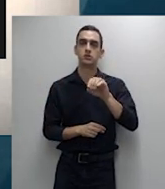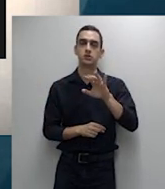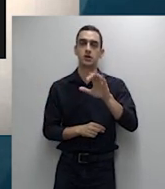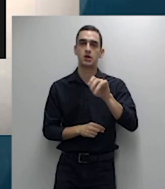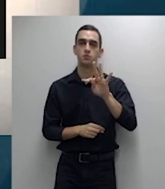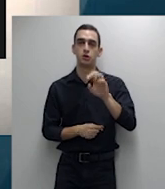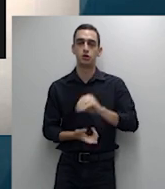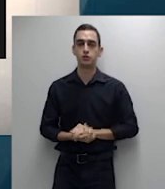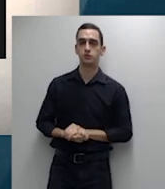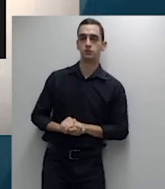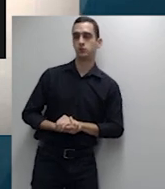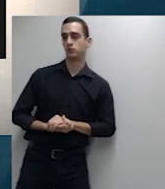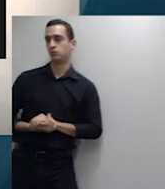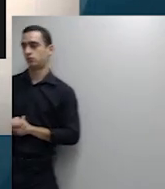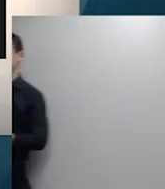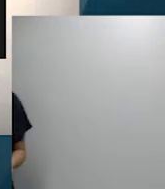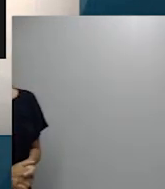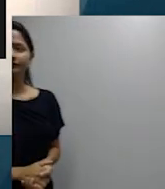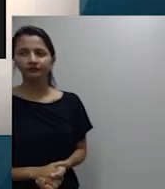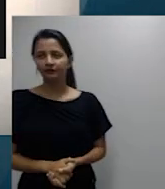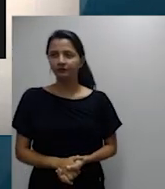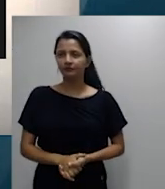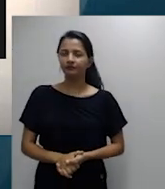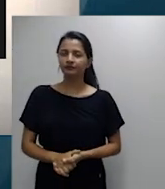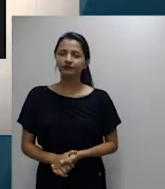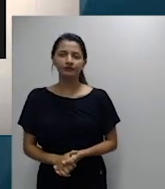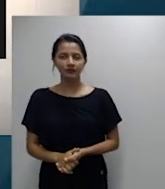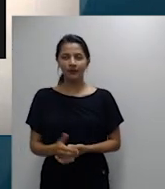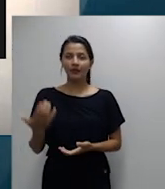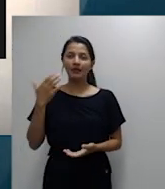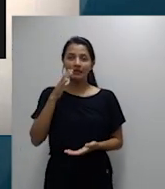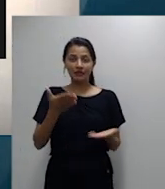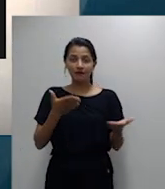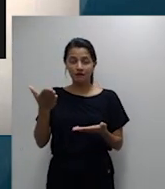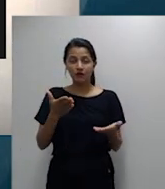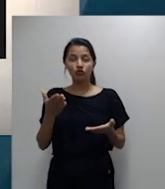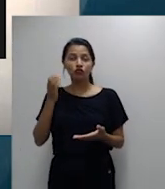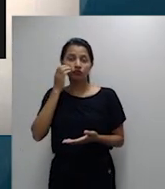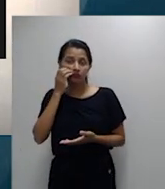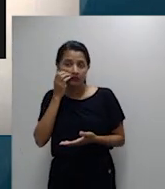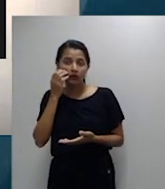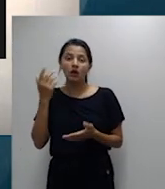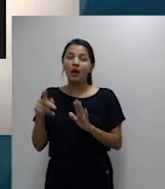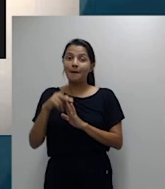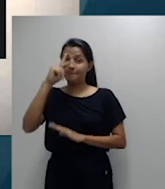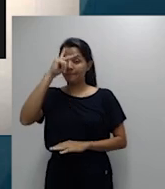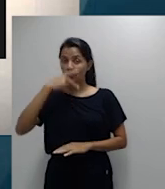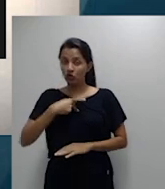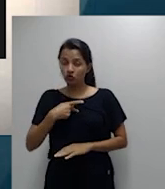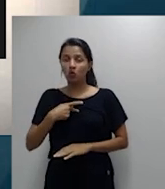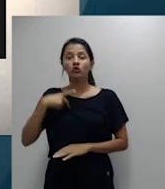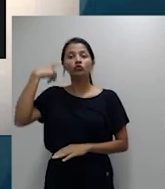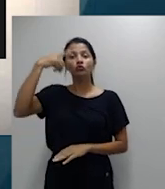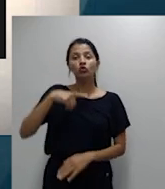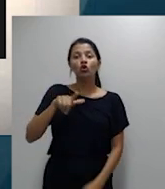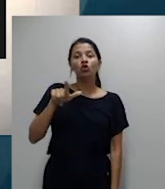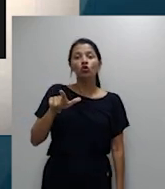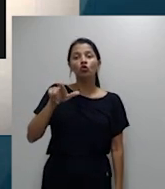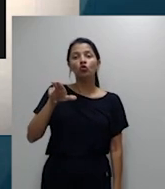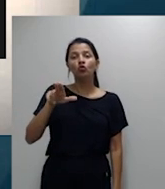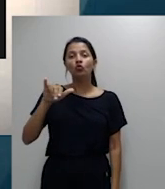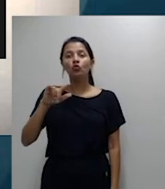e de serviço móvel pelo lado pessoal sim dele Brasil no Dr Luiz Eduardo com a